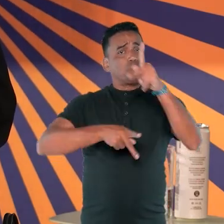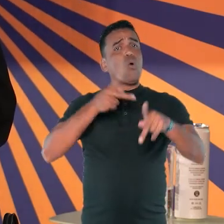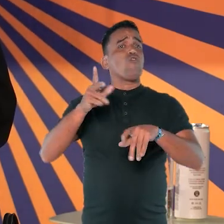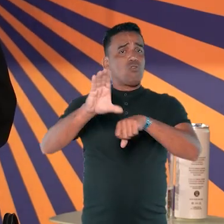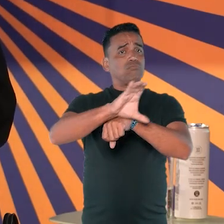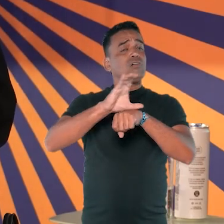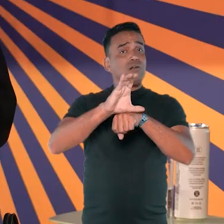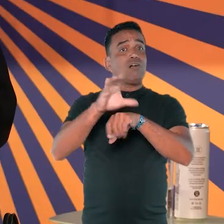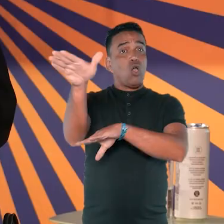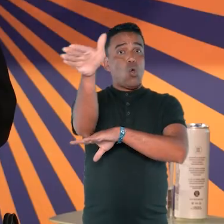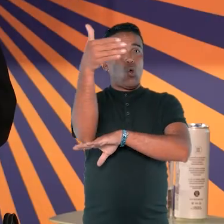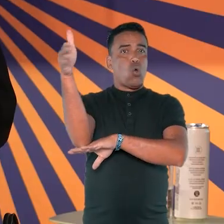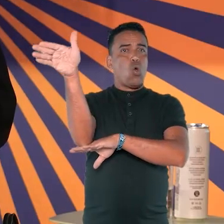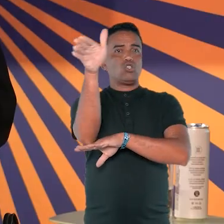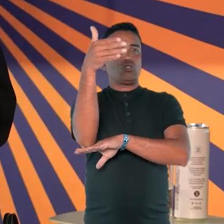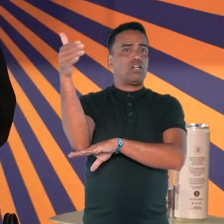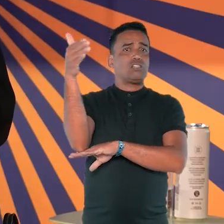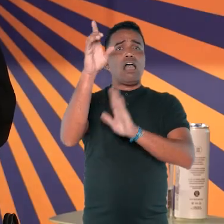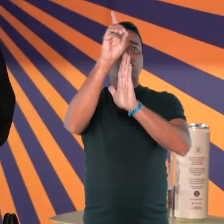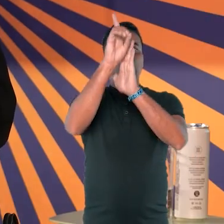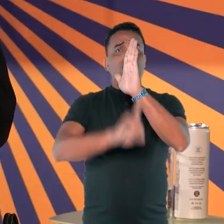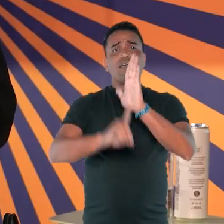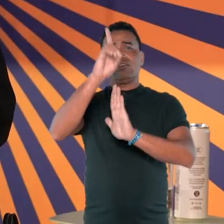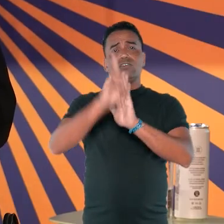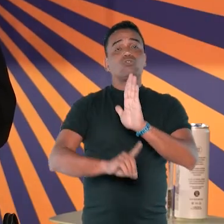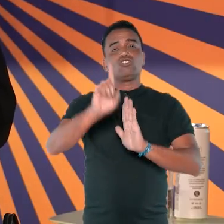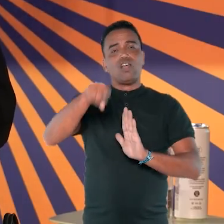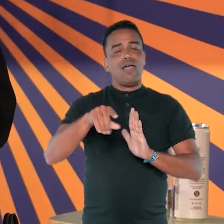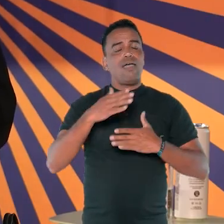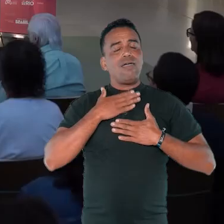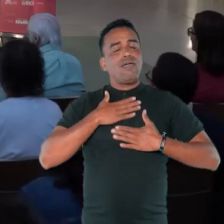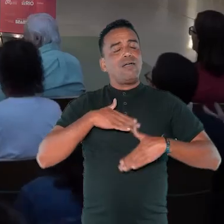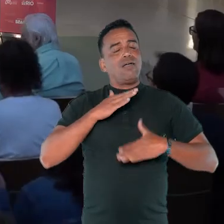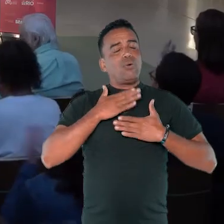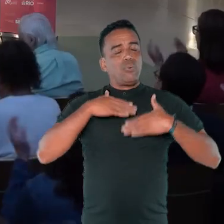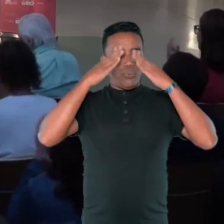que é bandeira, não mortalha de direitos. E isto já é um alento muito grande.